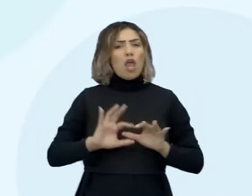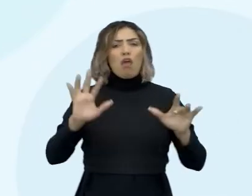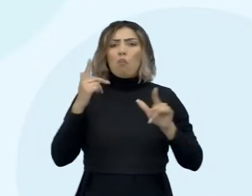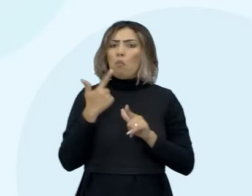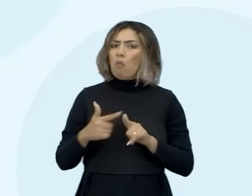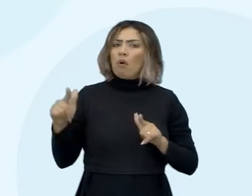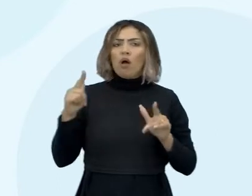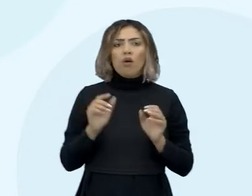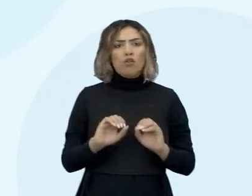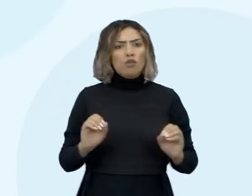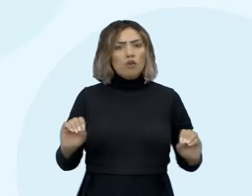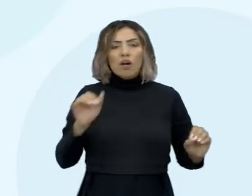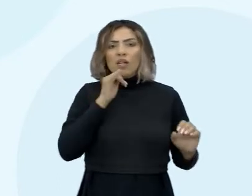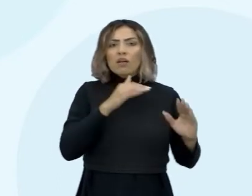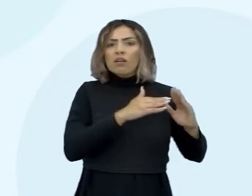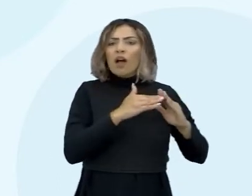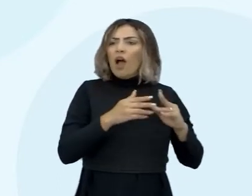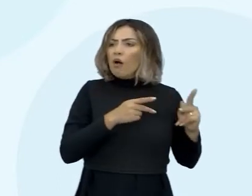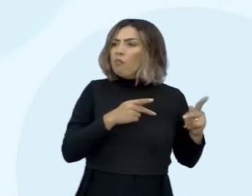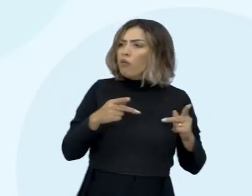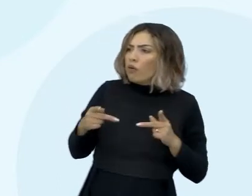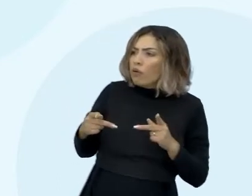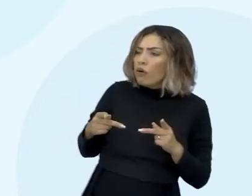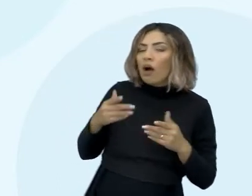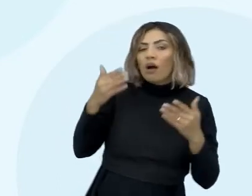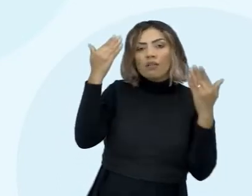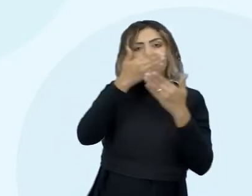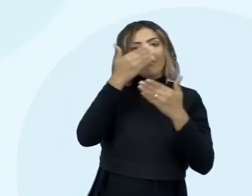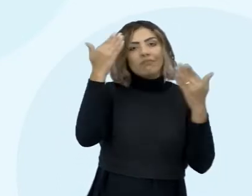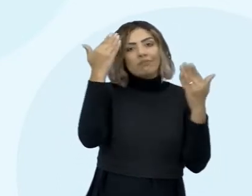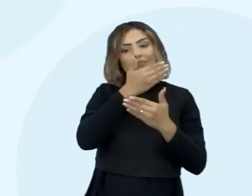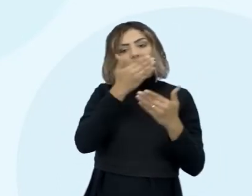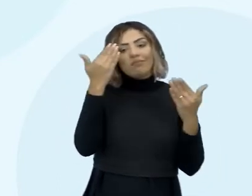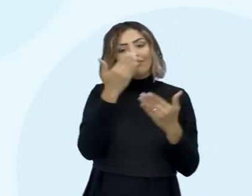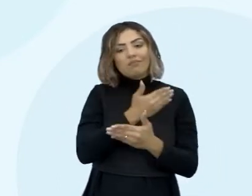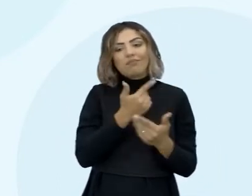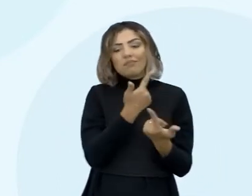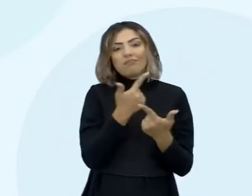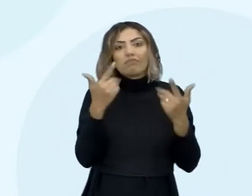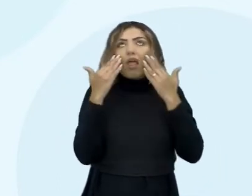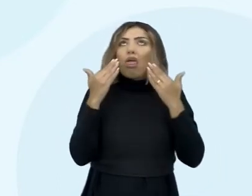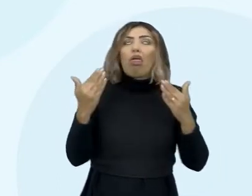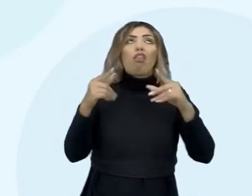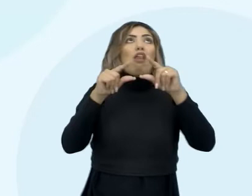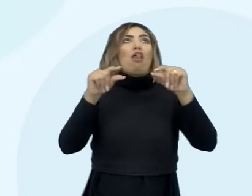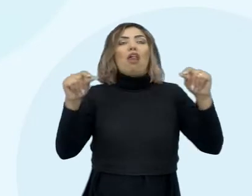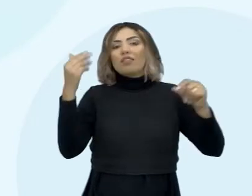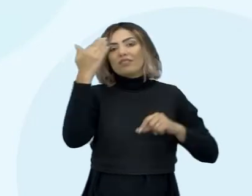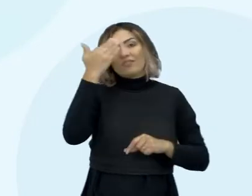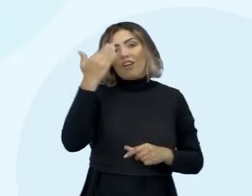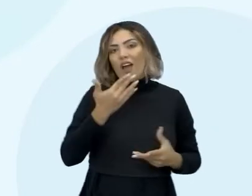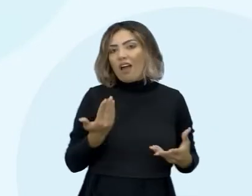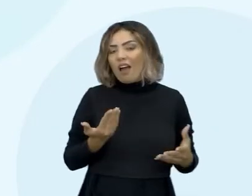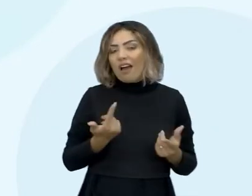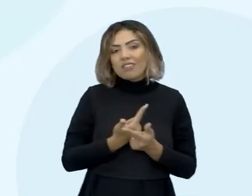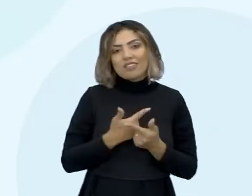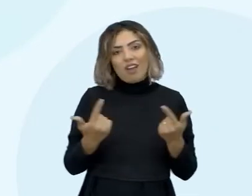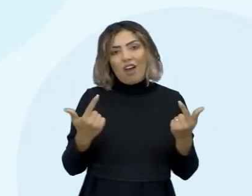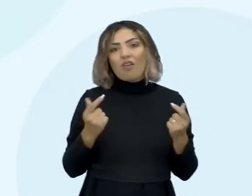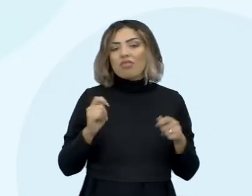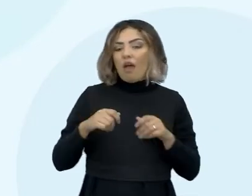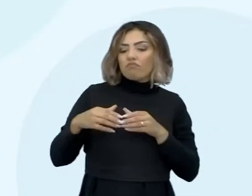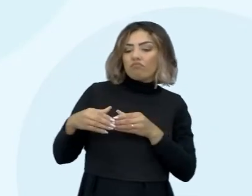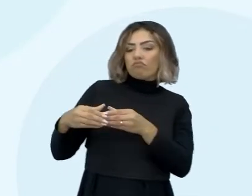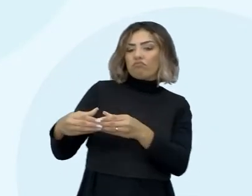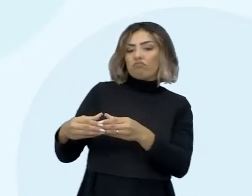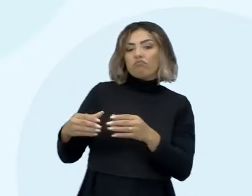ninguém, mesmo que chegue visitas aqui e fique no espaço multiuso, eles não vão estar vendo as roupas no varal. E